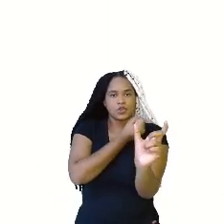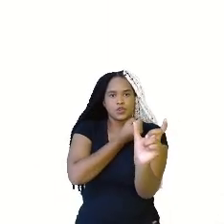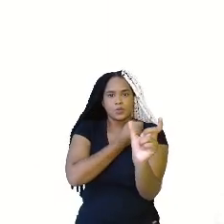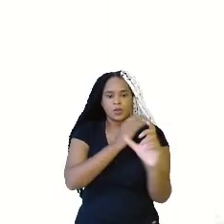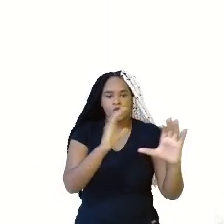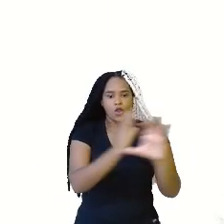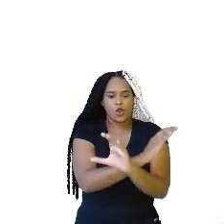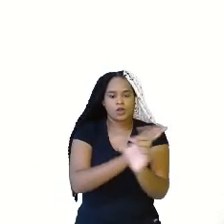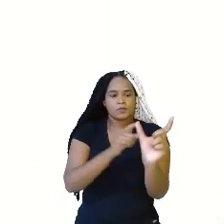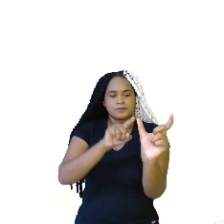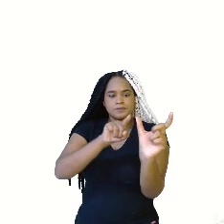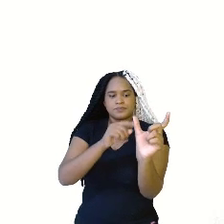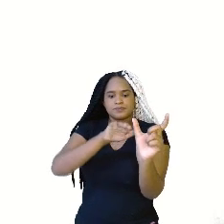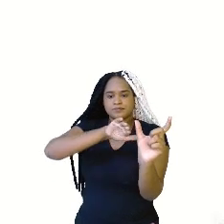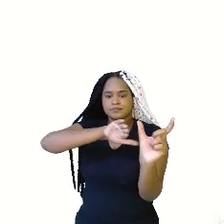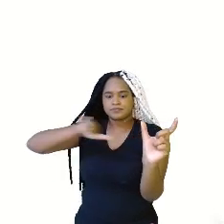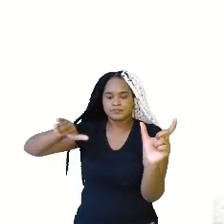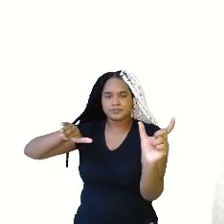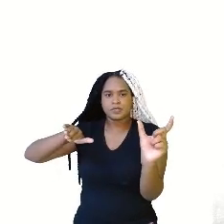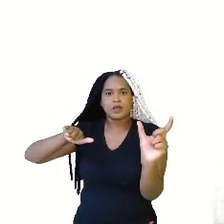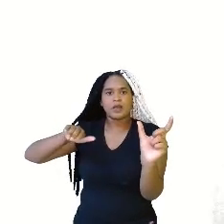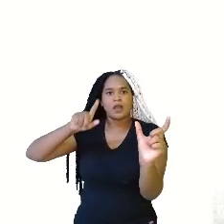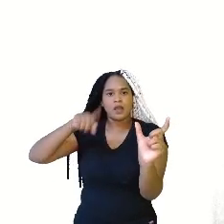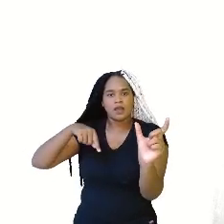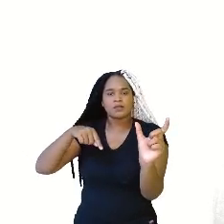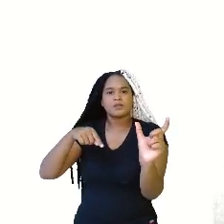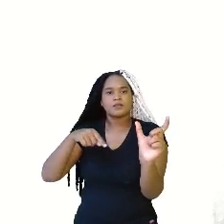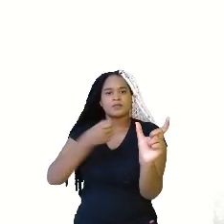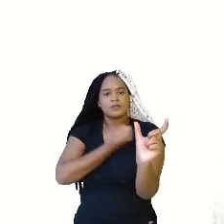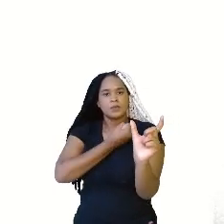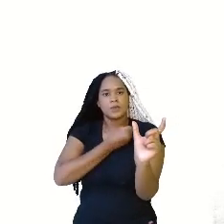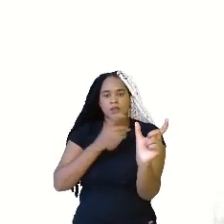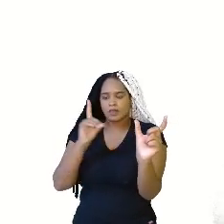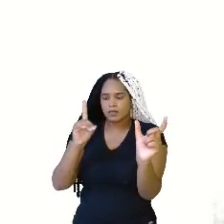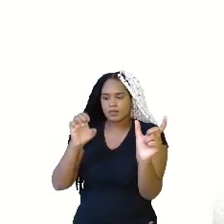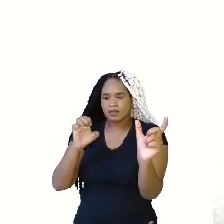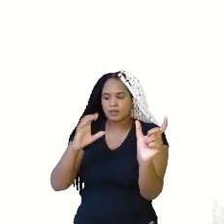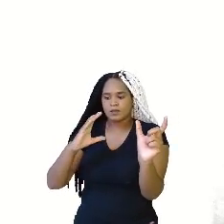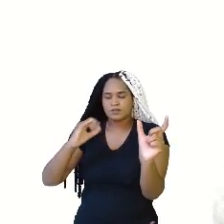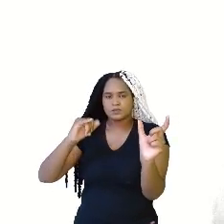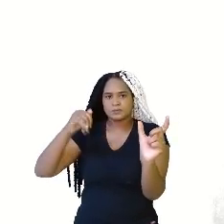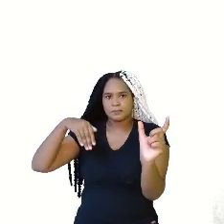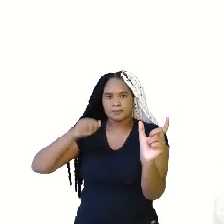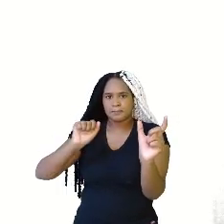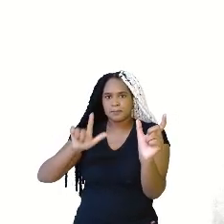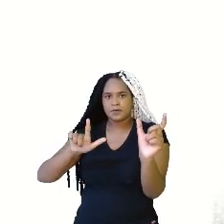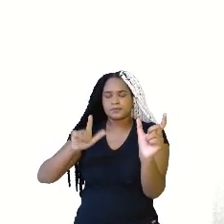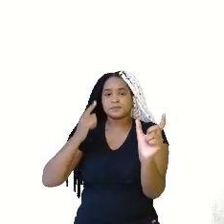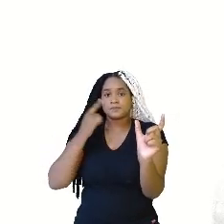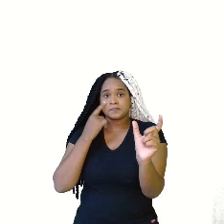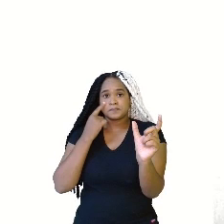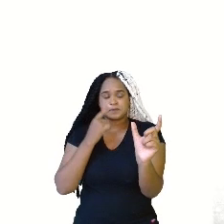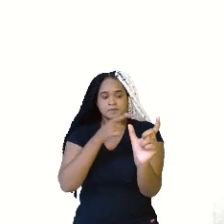e o que vem depois é o meu número decimal. Aqui eu tenho o número